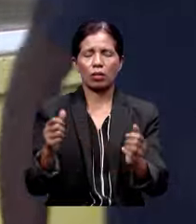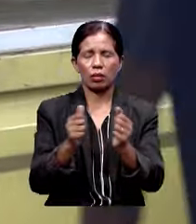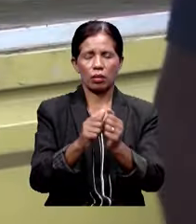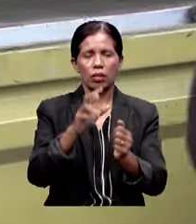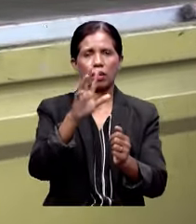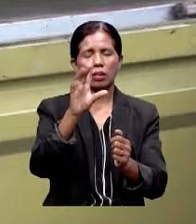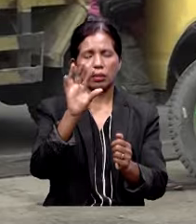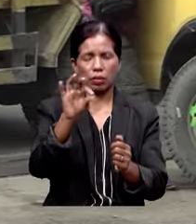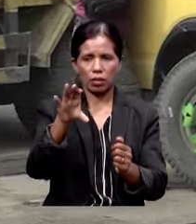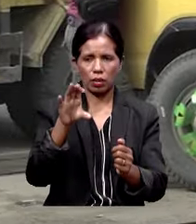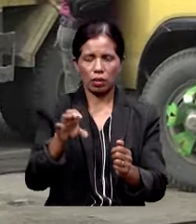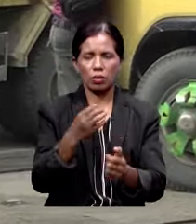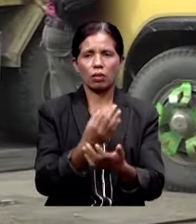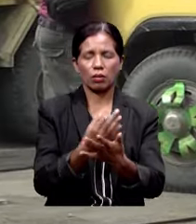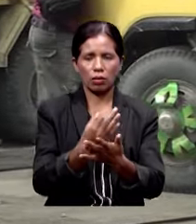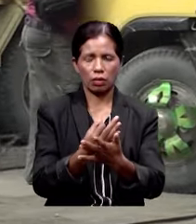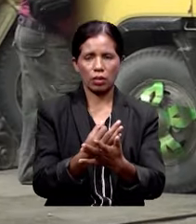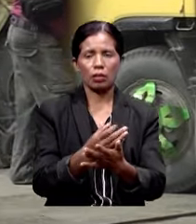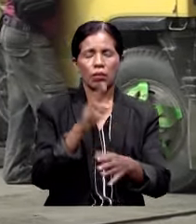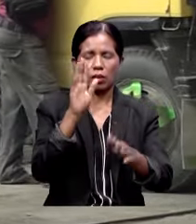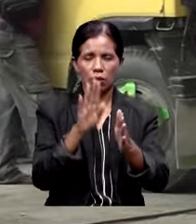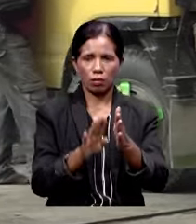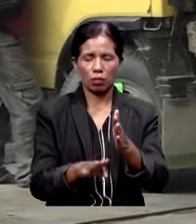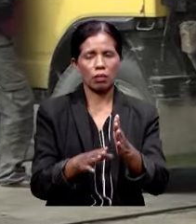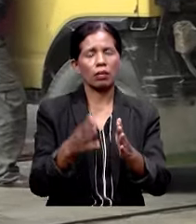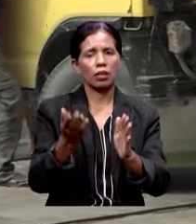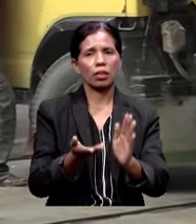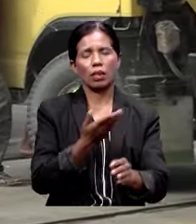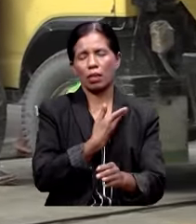Lima o preço nebe acessível e mercado. Equipa cobertura, GMN.